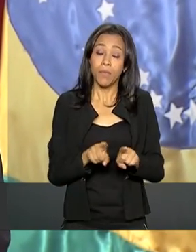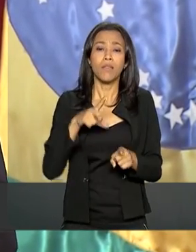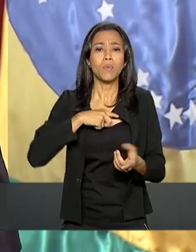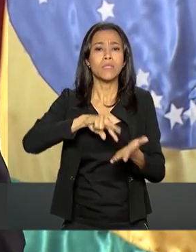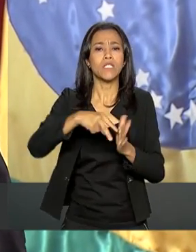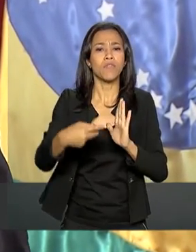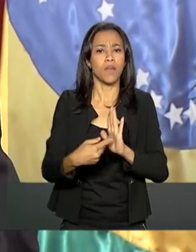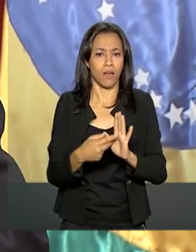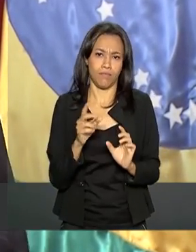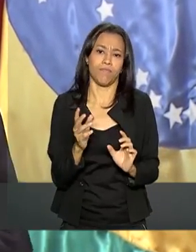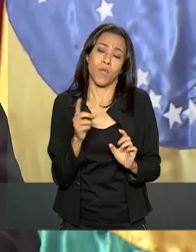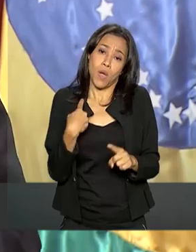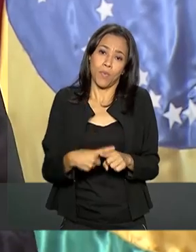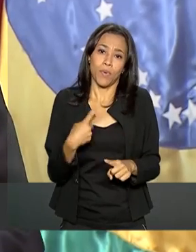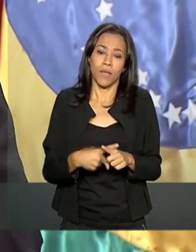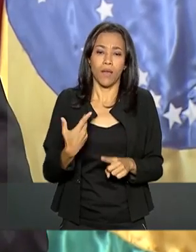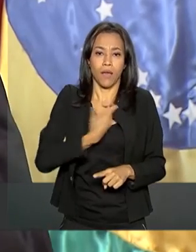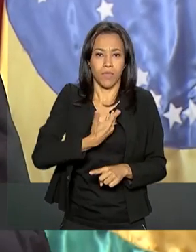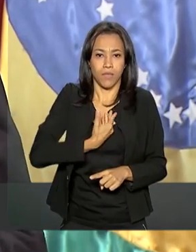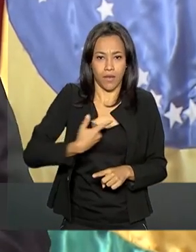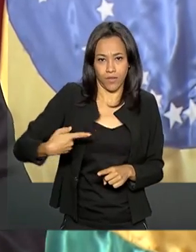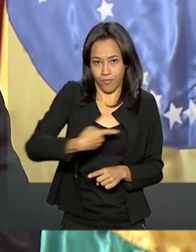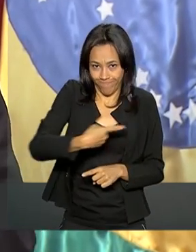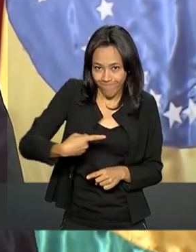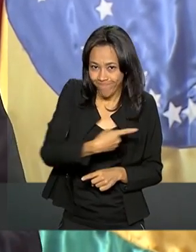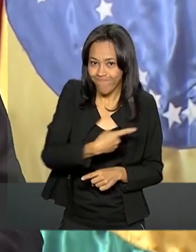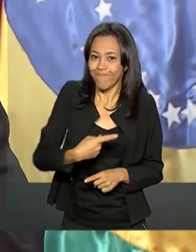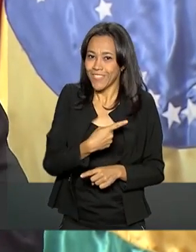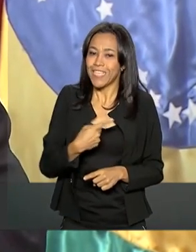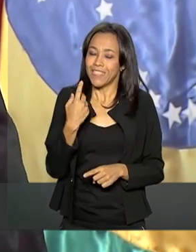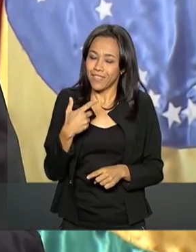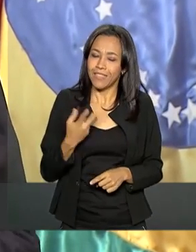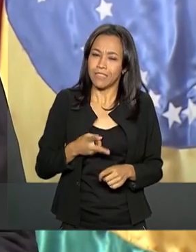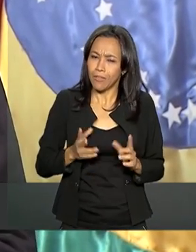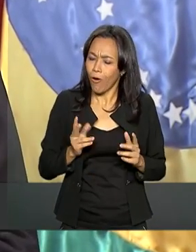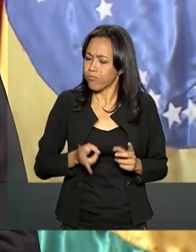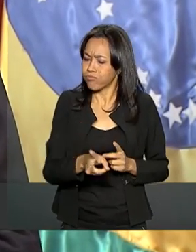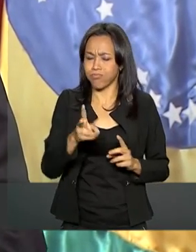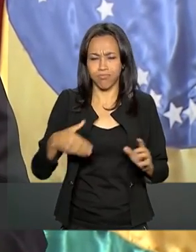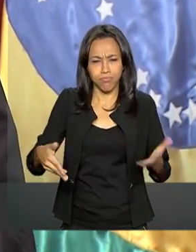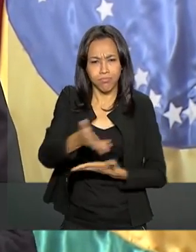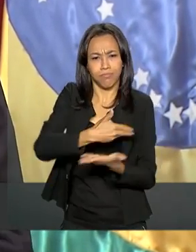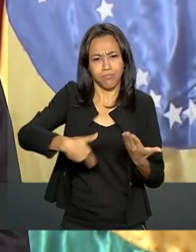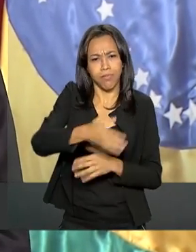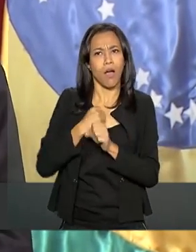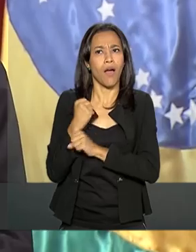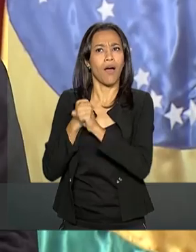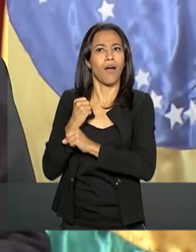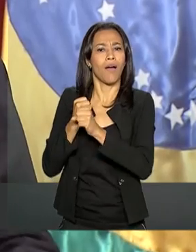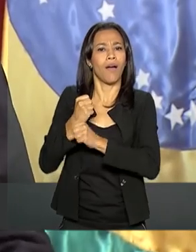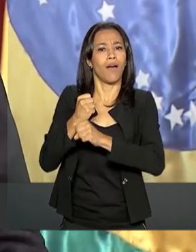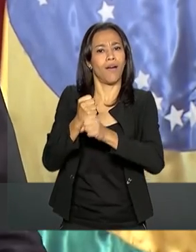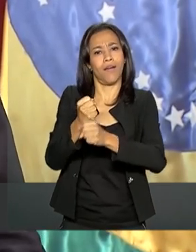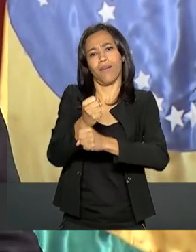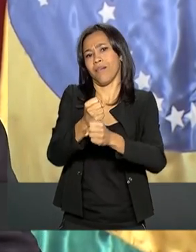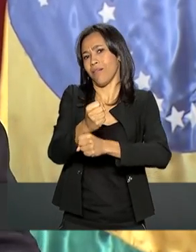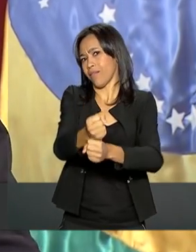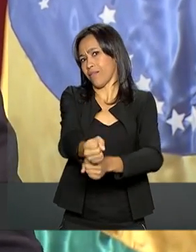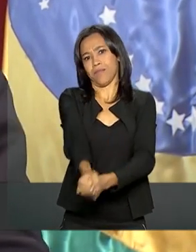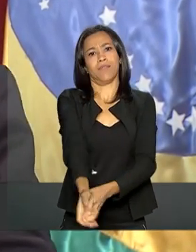significado simbólico, porque essa amizade tem sido sem limites, sem fronteiras, porque se estendeu ao longo do tempo, foi permanente, tem